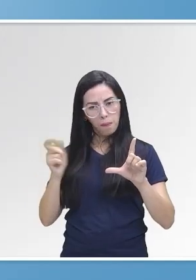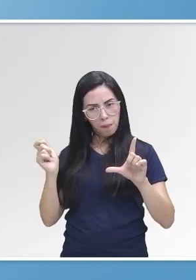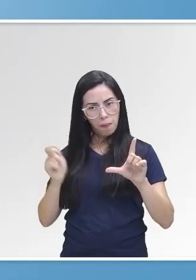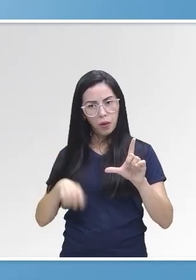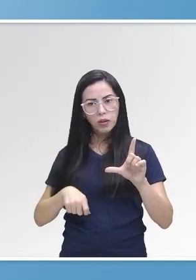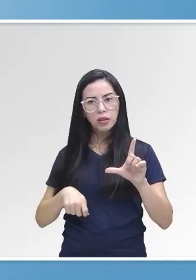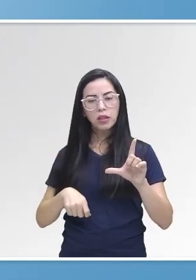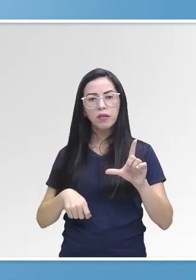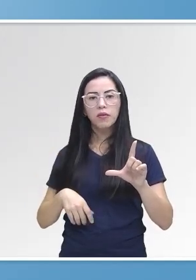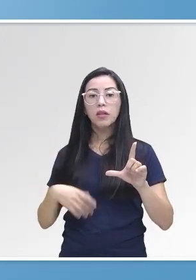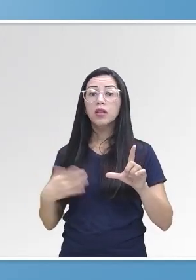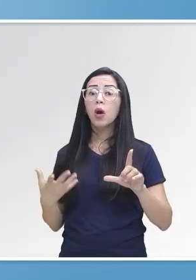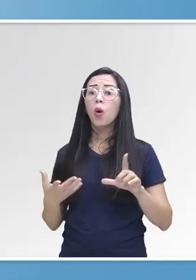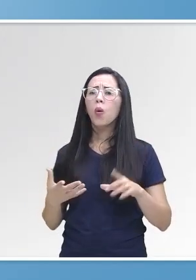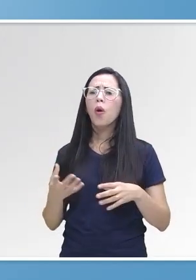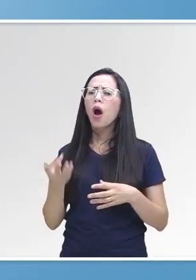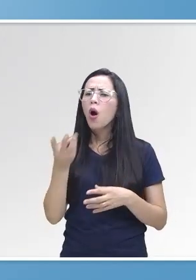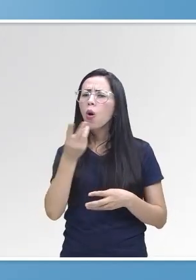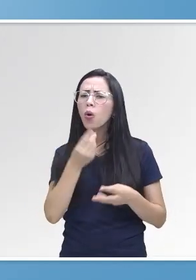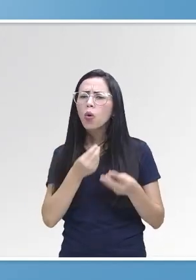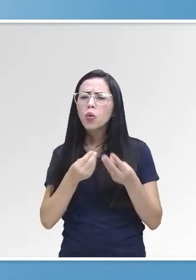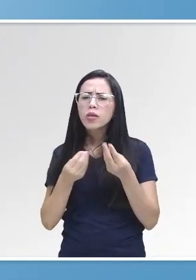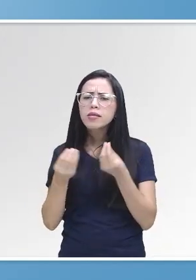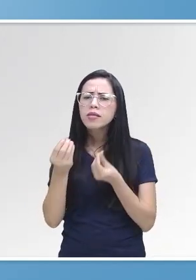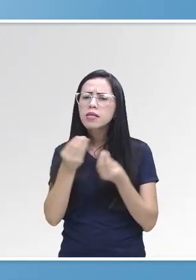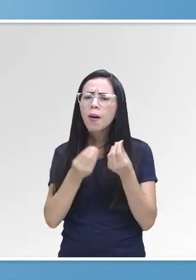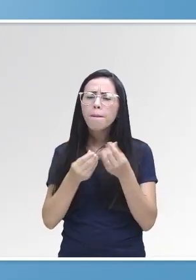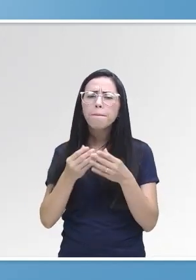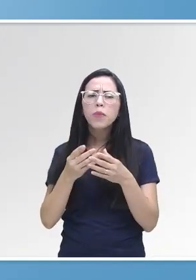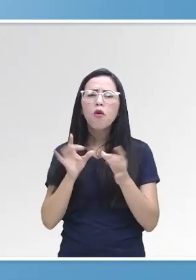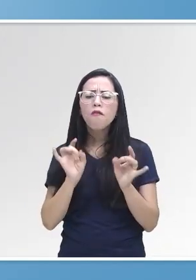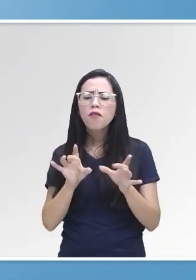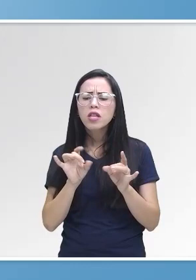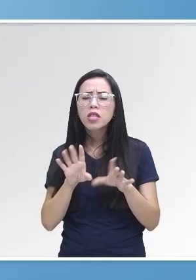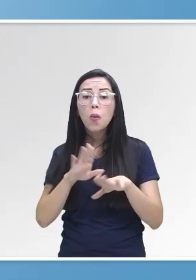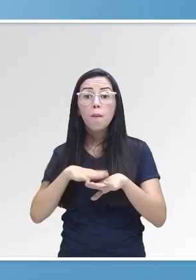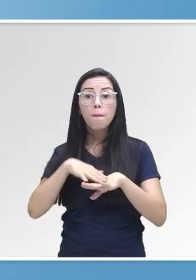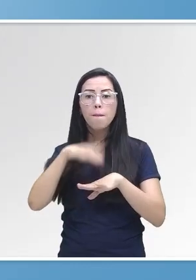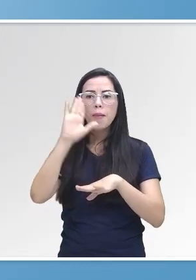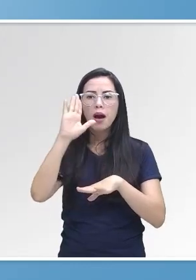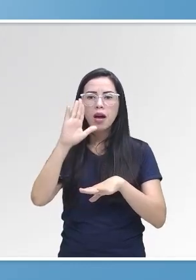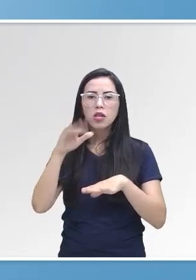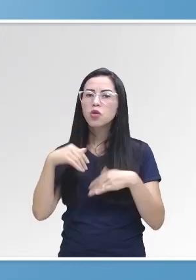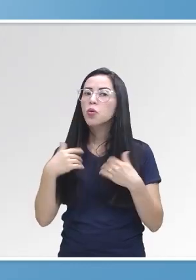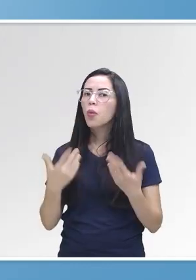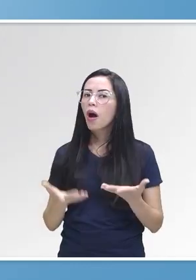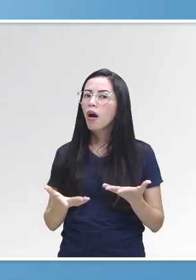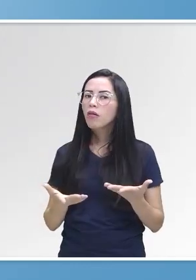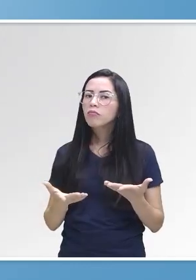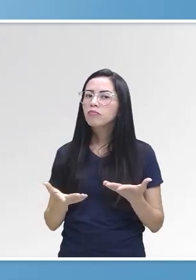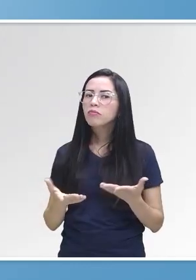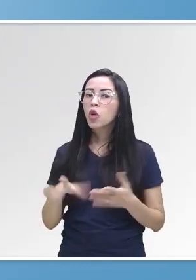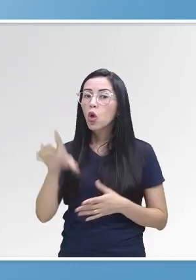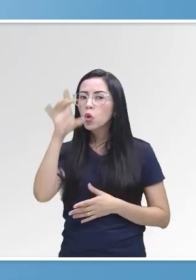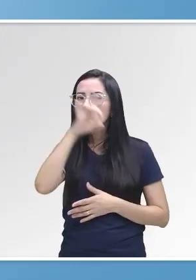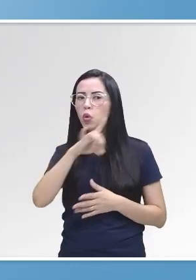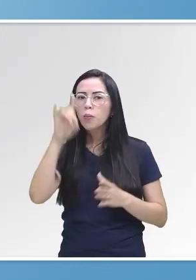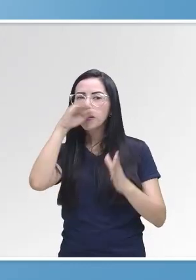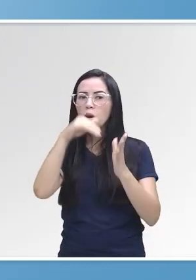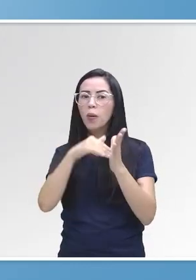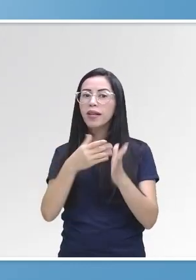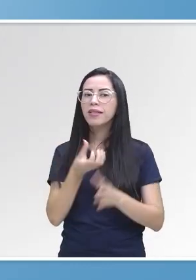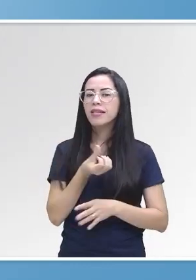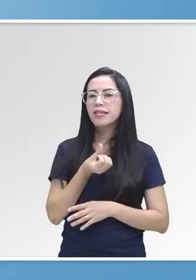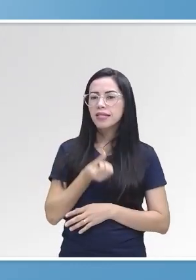e qual foi o sabor mais vendido domingo segunda terça quarta e quinta sexta-feira foi o dia